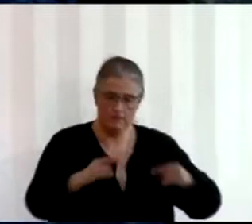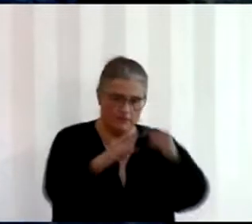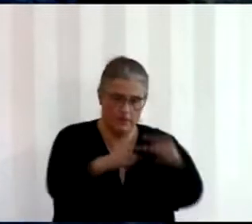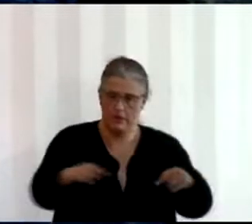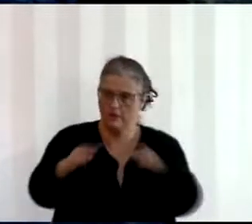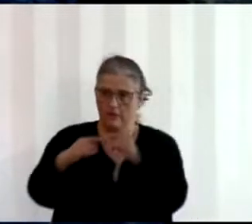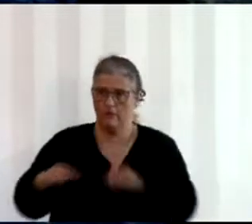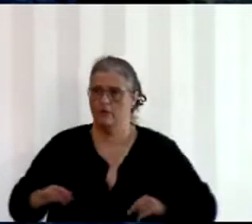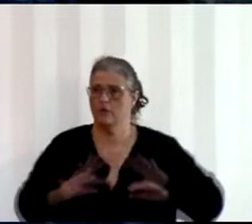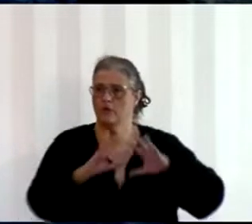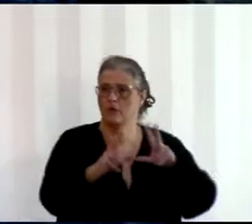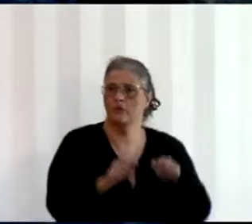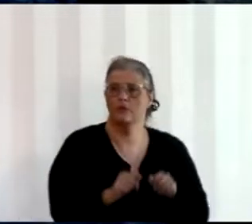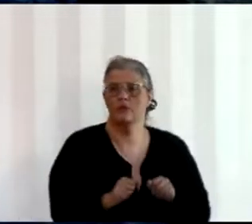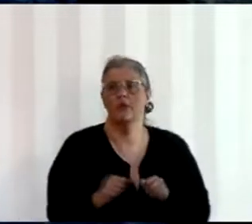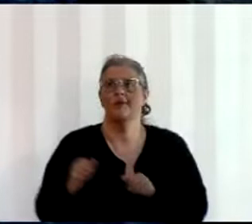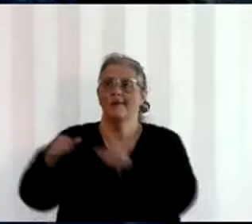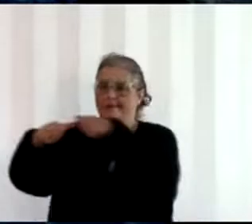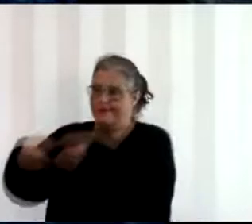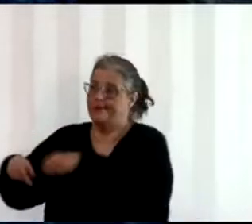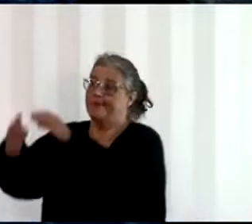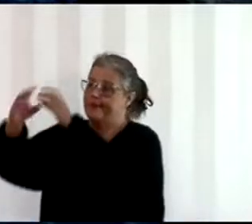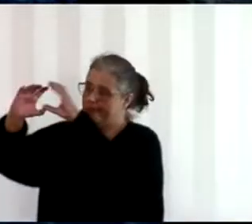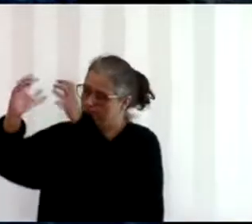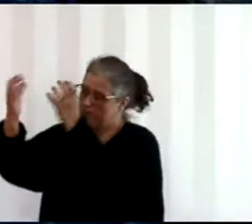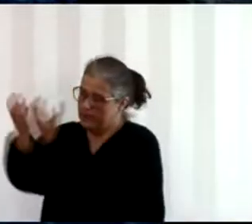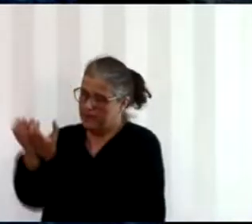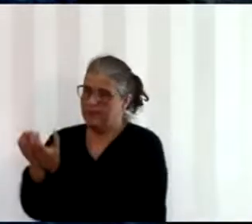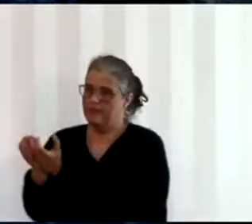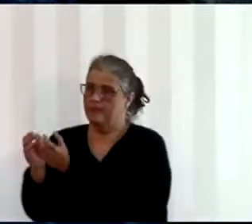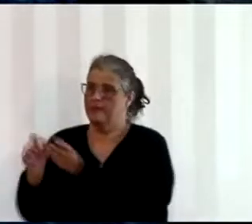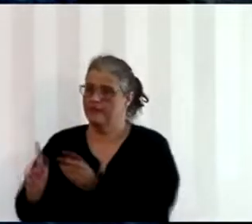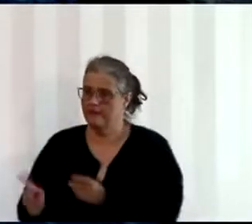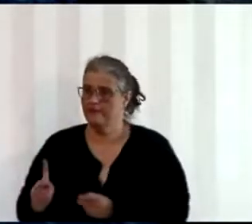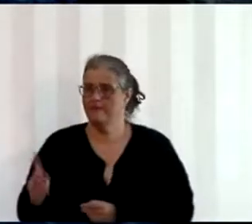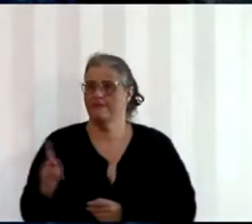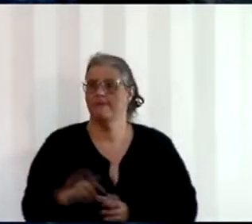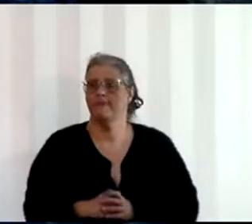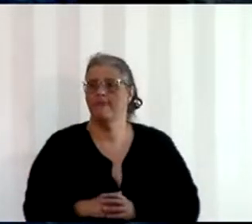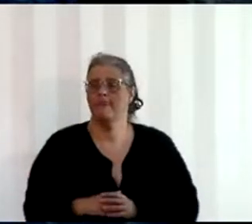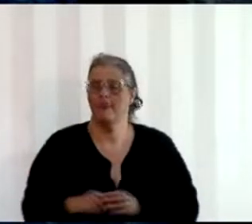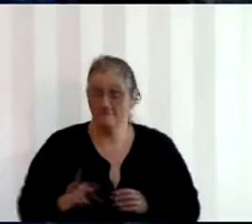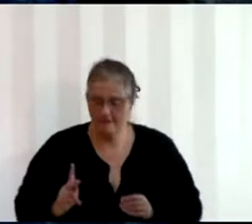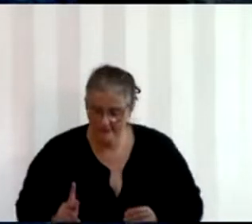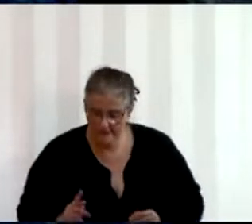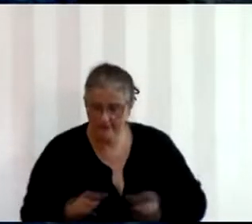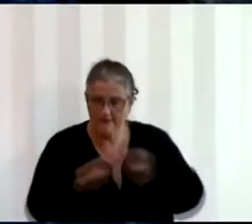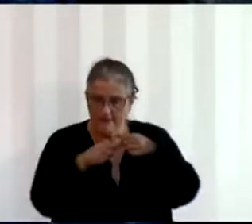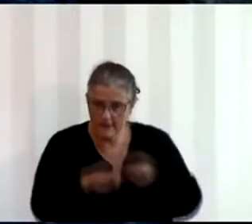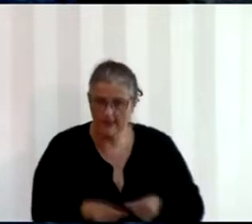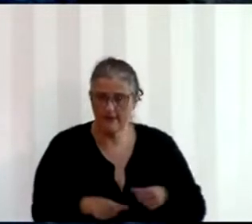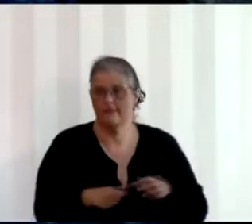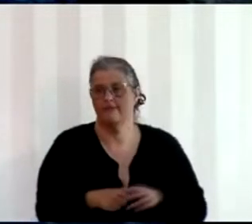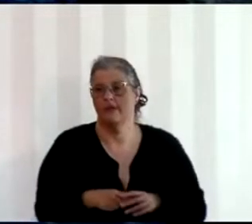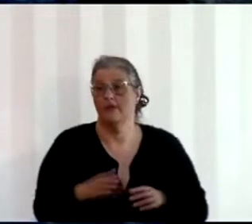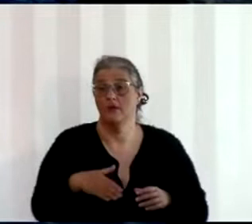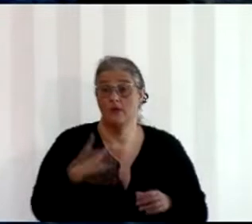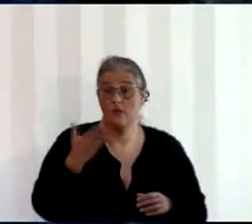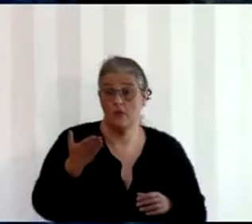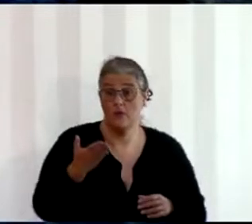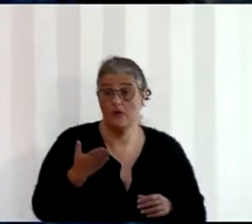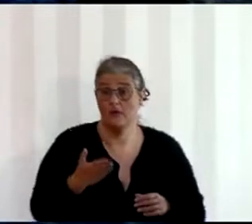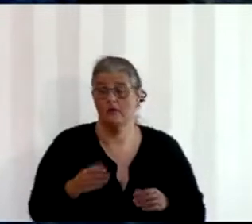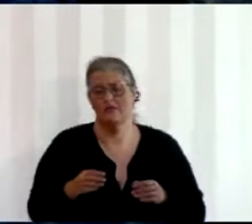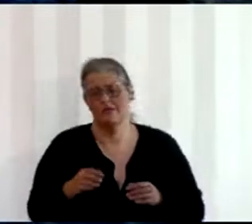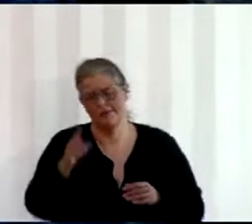o tempo em que a nuvem pairava sobre o tabernáculo, permaneciam acampados. Quando a nuvem se